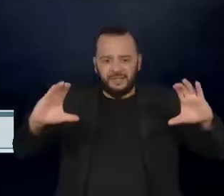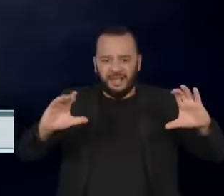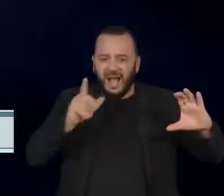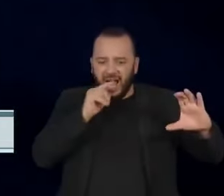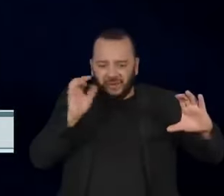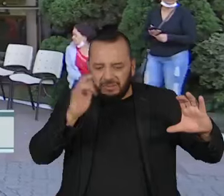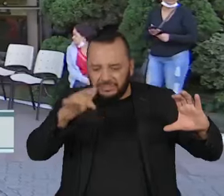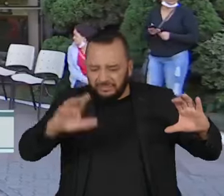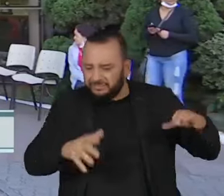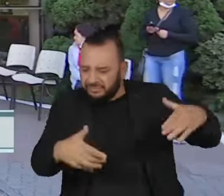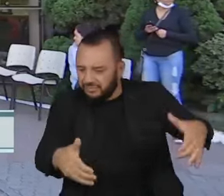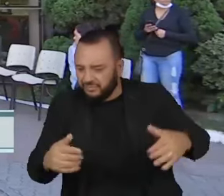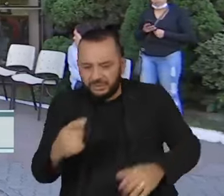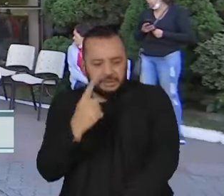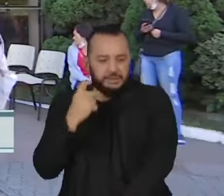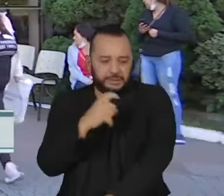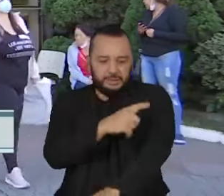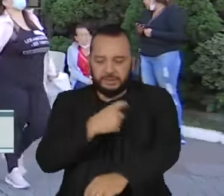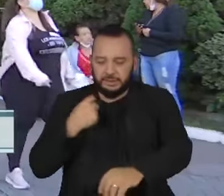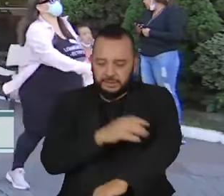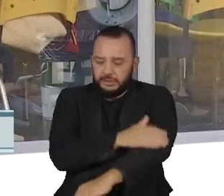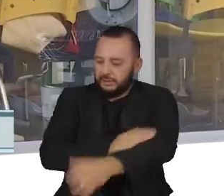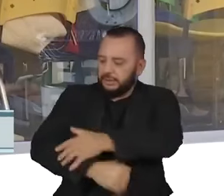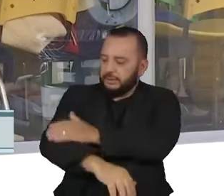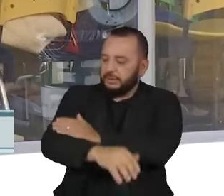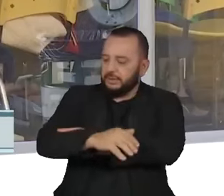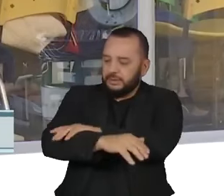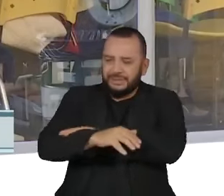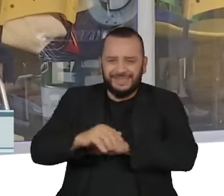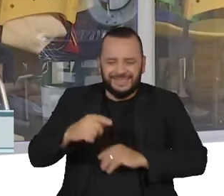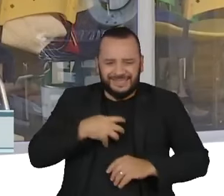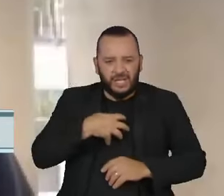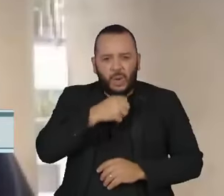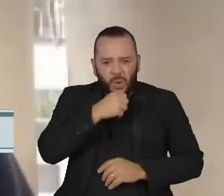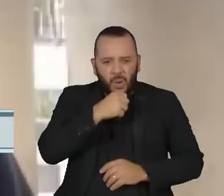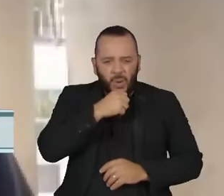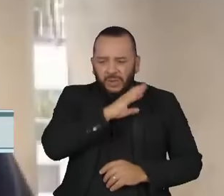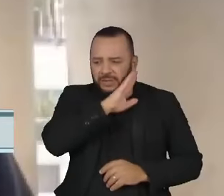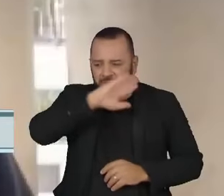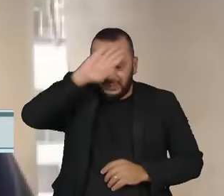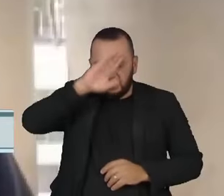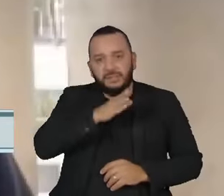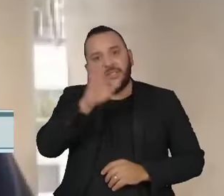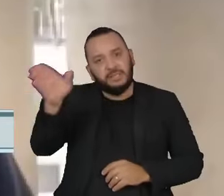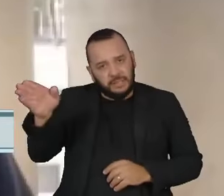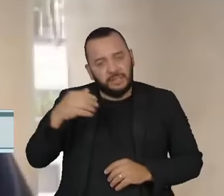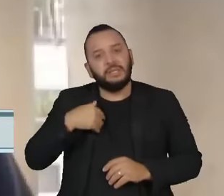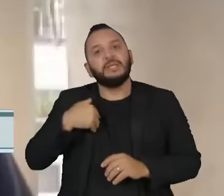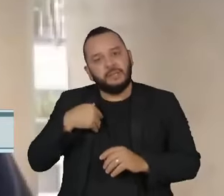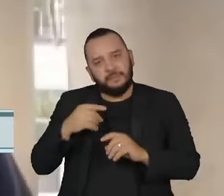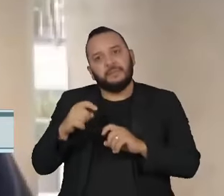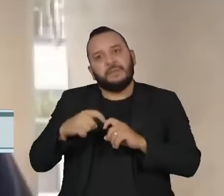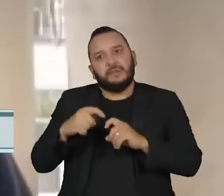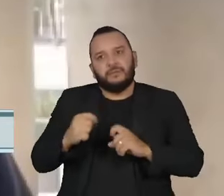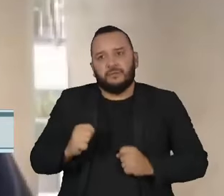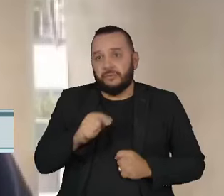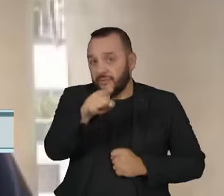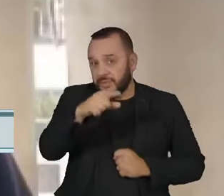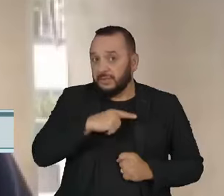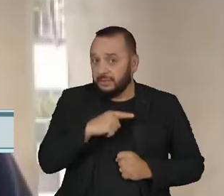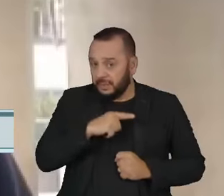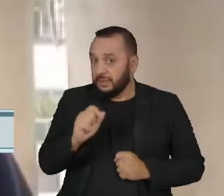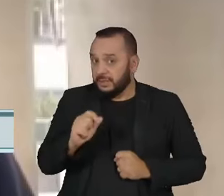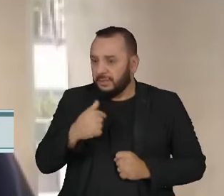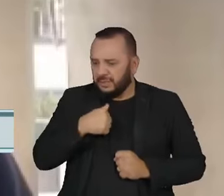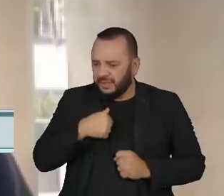usar repelente e procurar unidades de saúde ao menor sinal de sintomas. E qualquer pessoa que sinta sintomas que são compatíveis